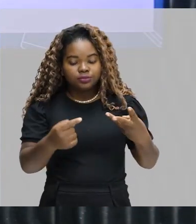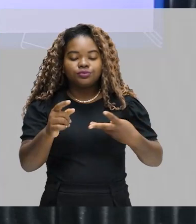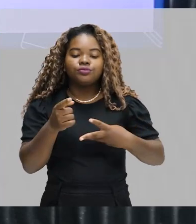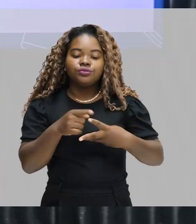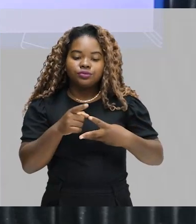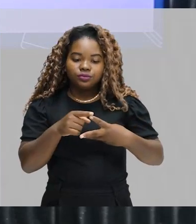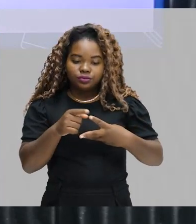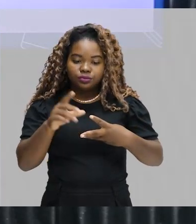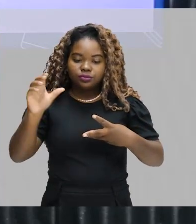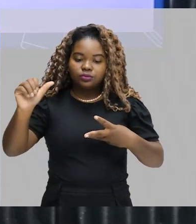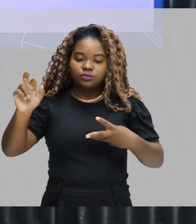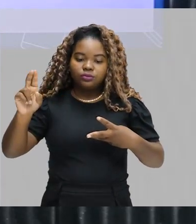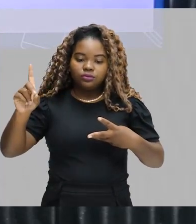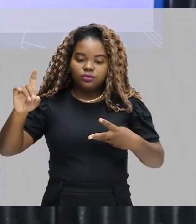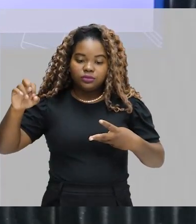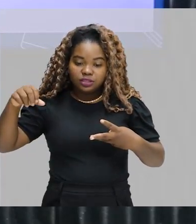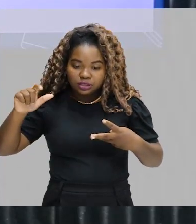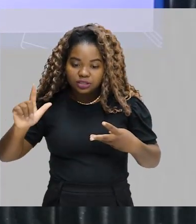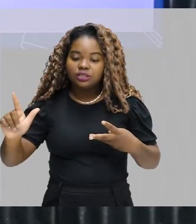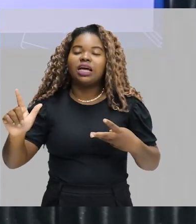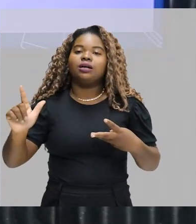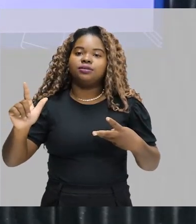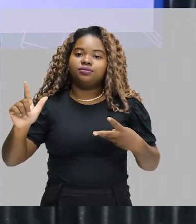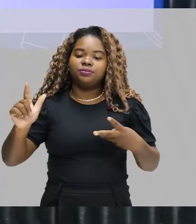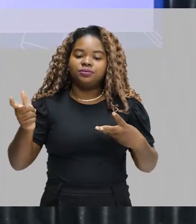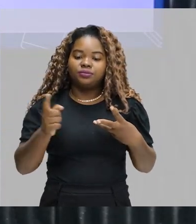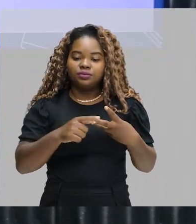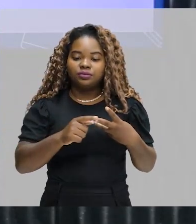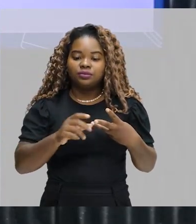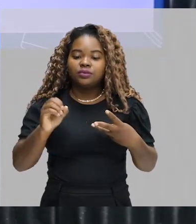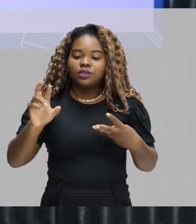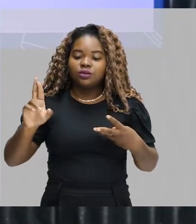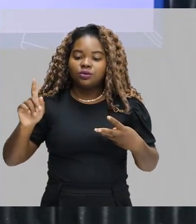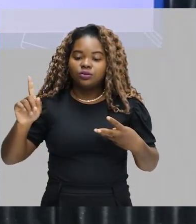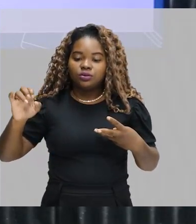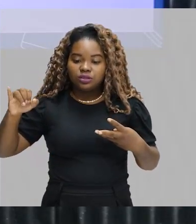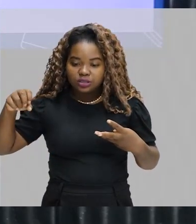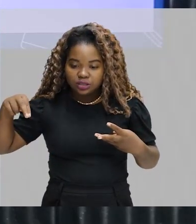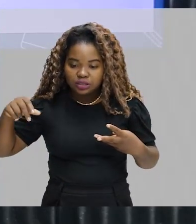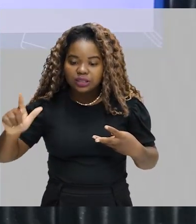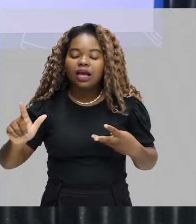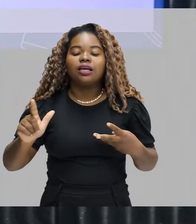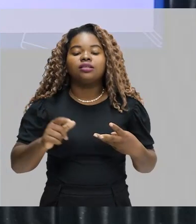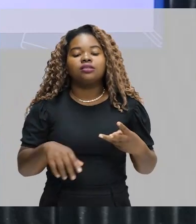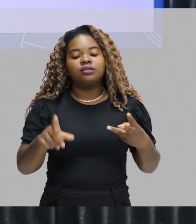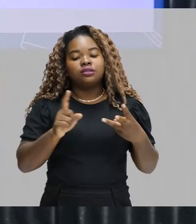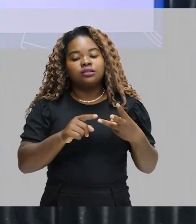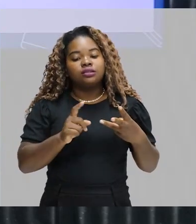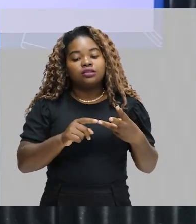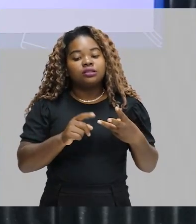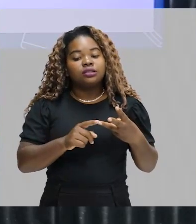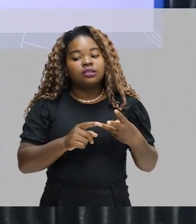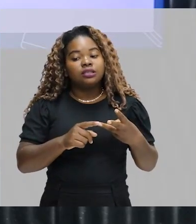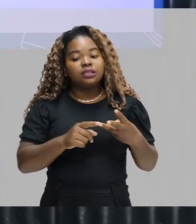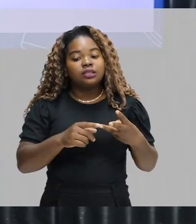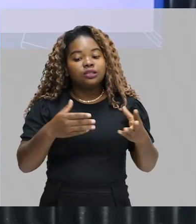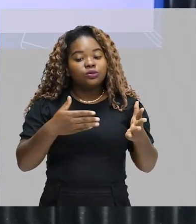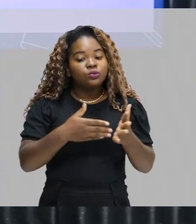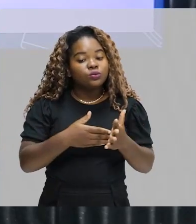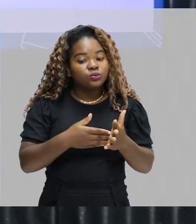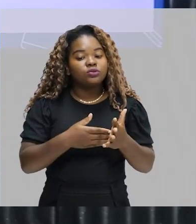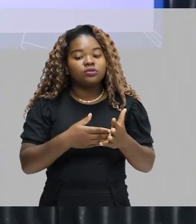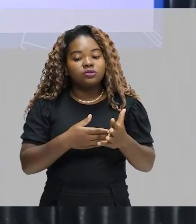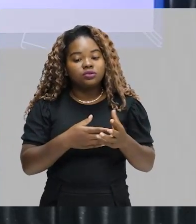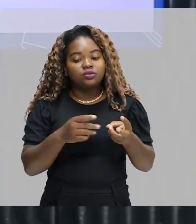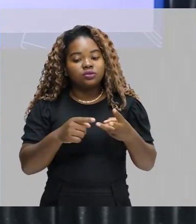números. Cardinal, que são os números cardinais, ordinal, que são os ordinais, e tem uma nomenclatura